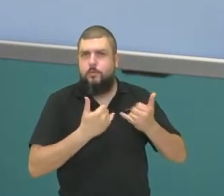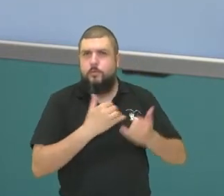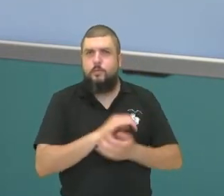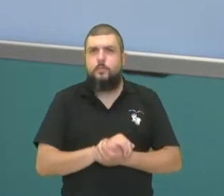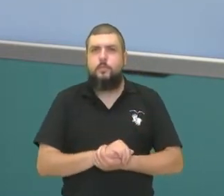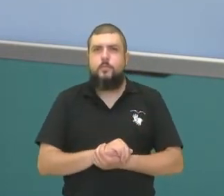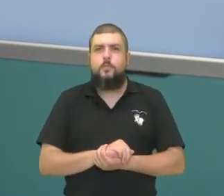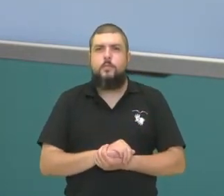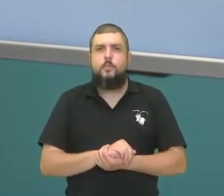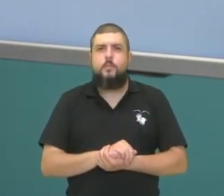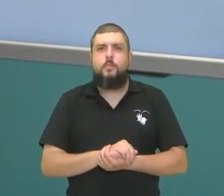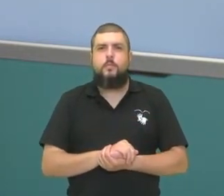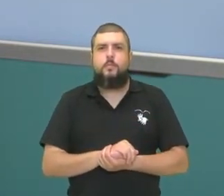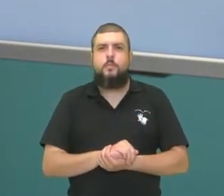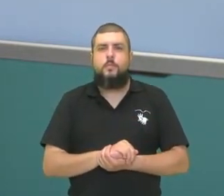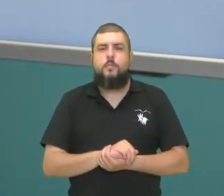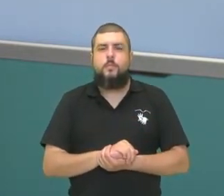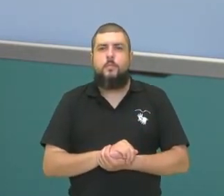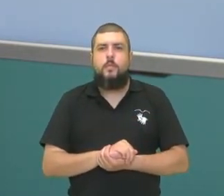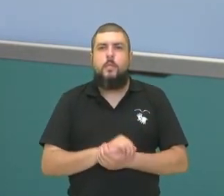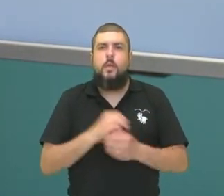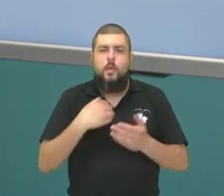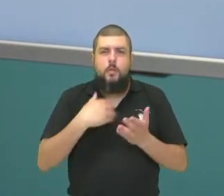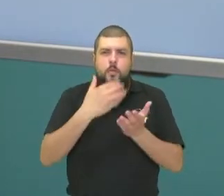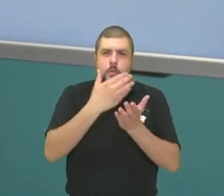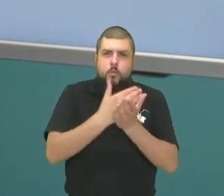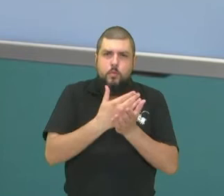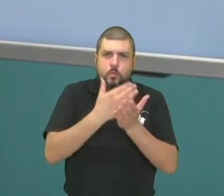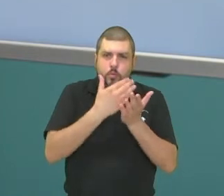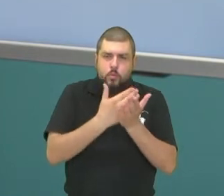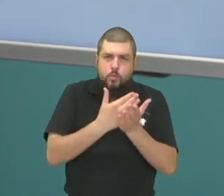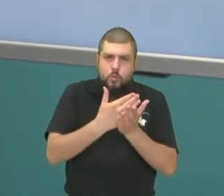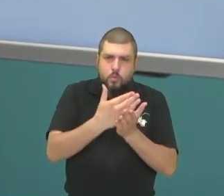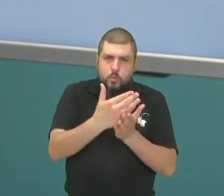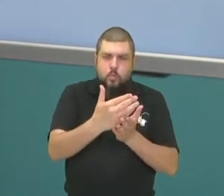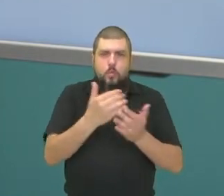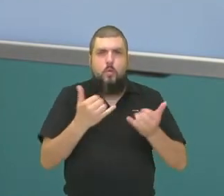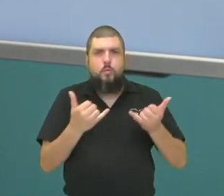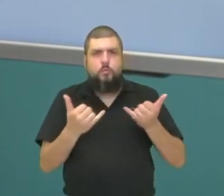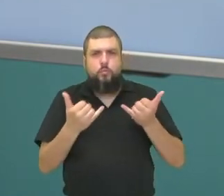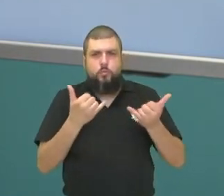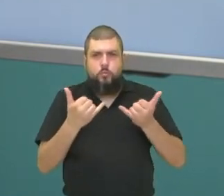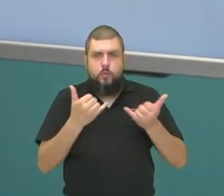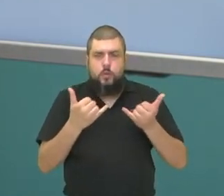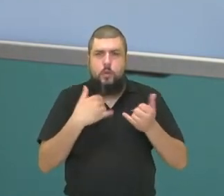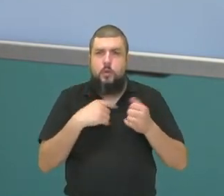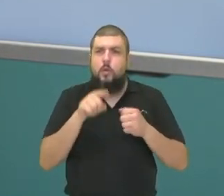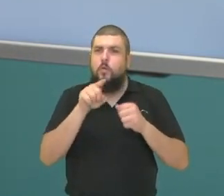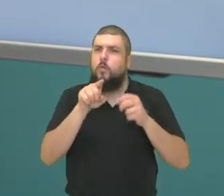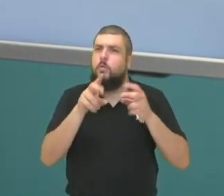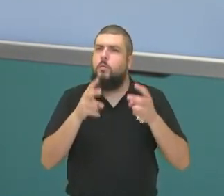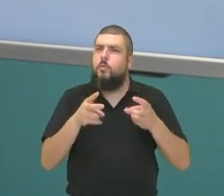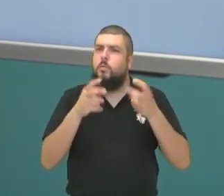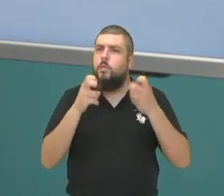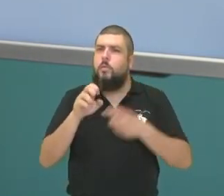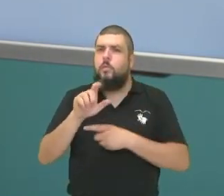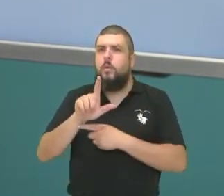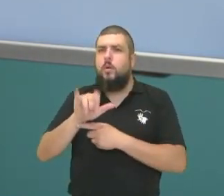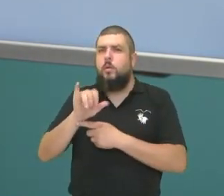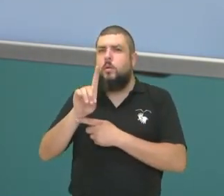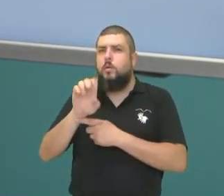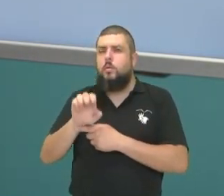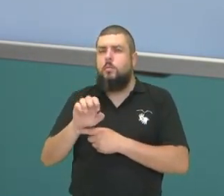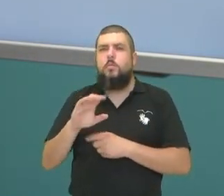Temos aqui o início da nossa notícia e você já observa um elemento do lead, o quando,